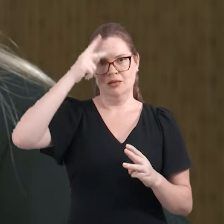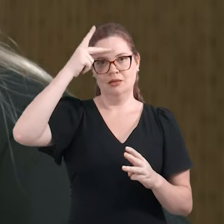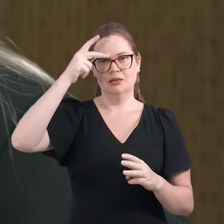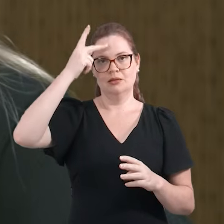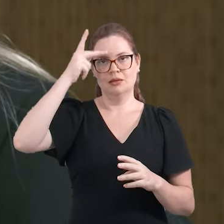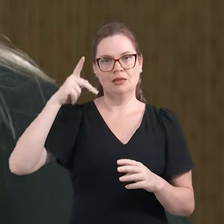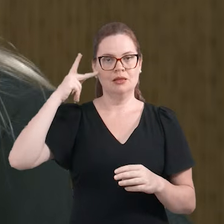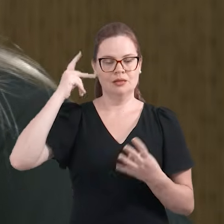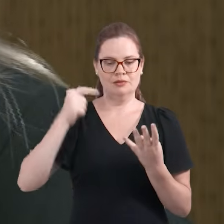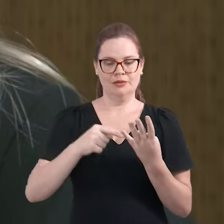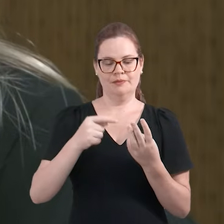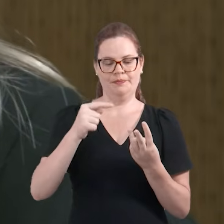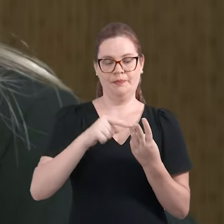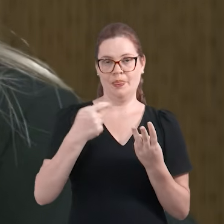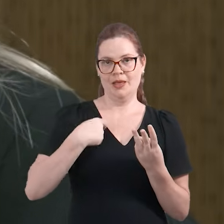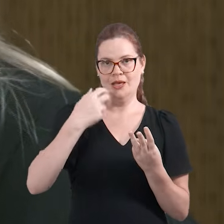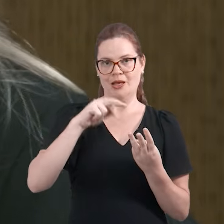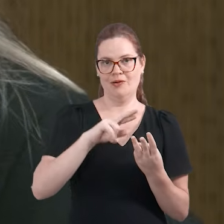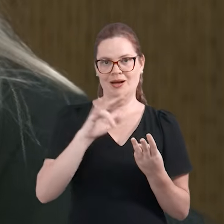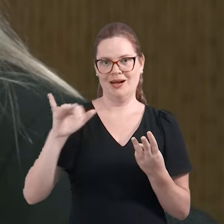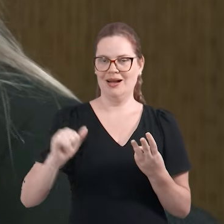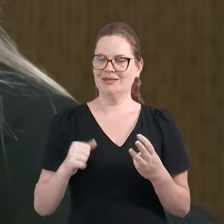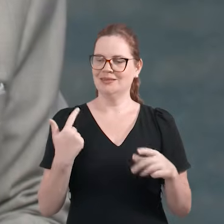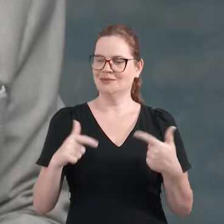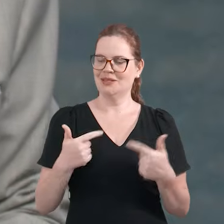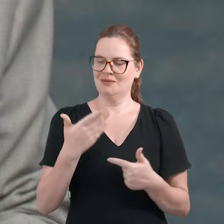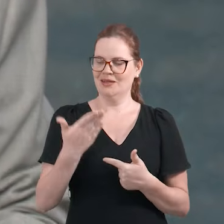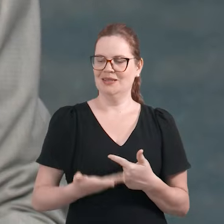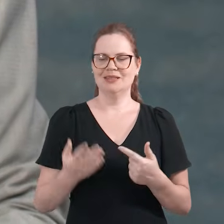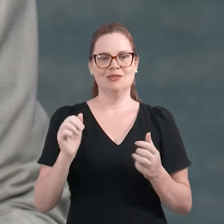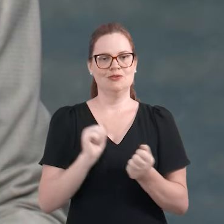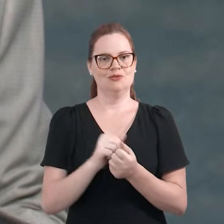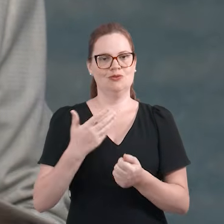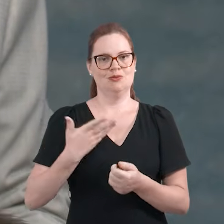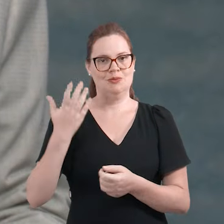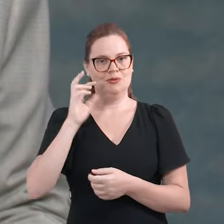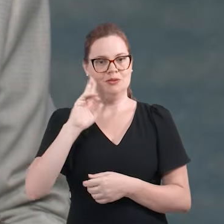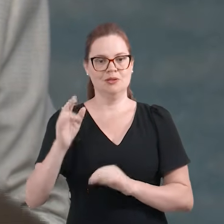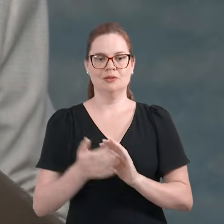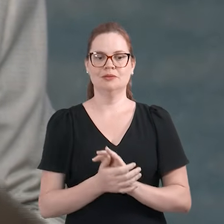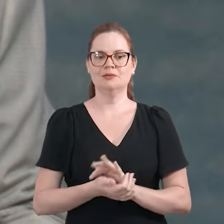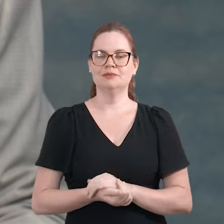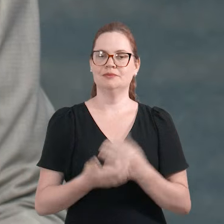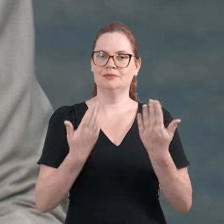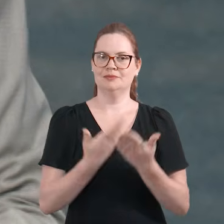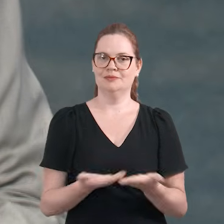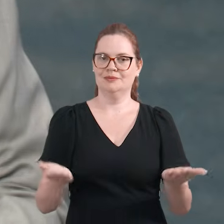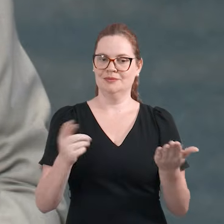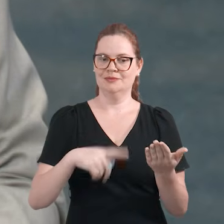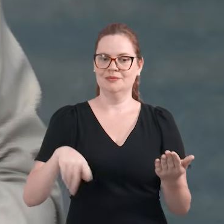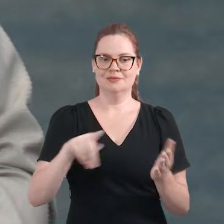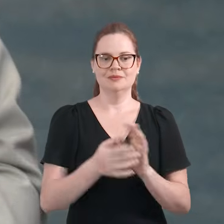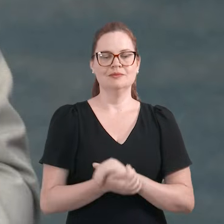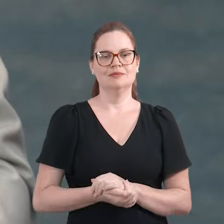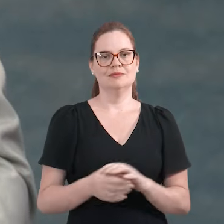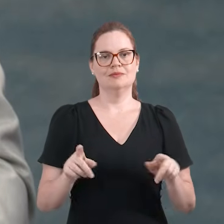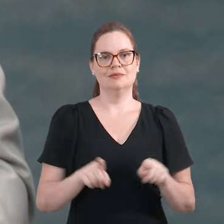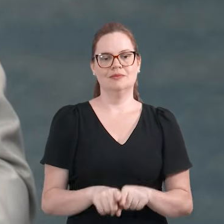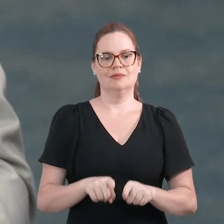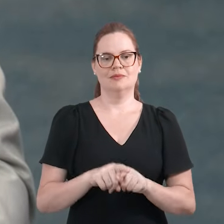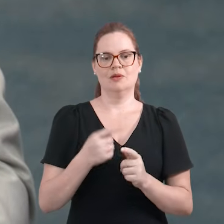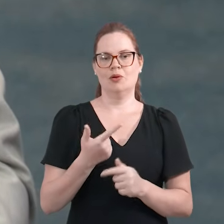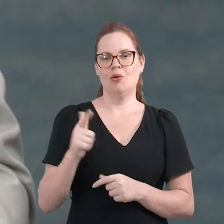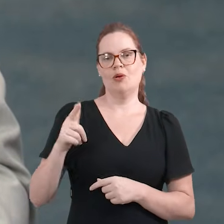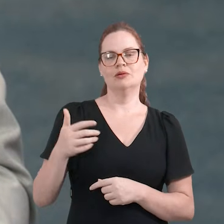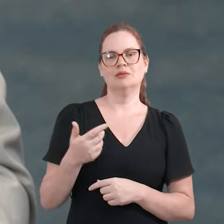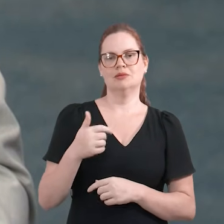e eu, Raíssa, que estamos aqui trabalhando para o Senhor. Muito bem. Para vocês, como eu disse para os outros que